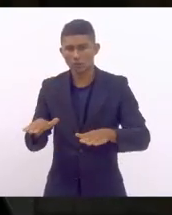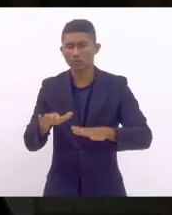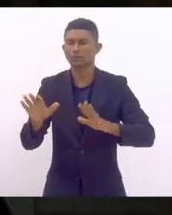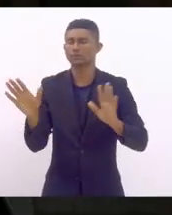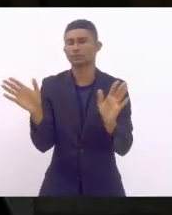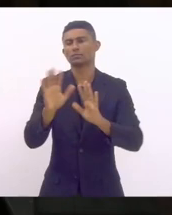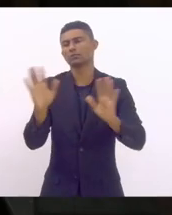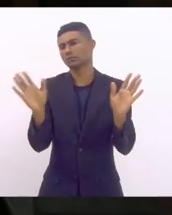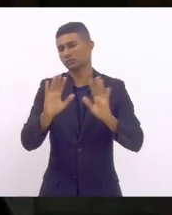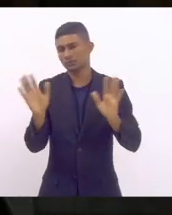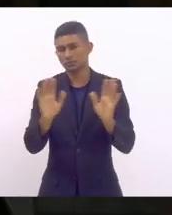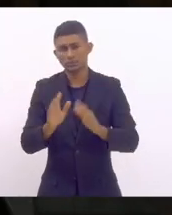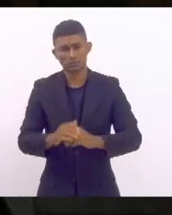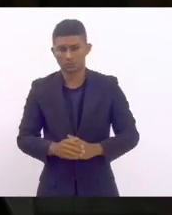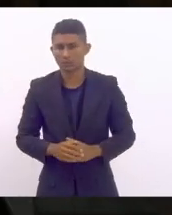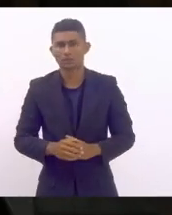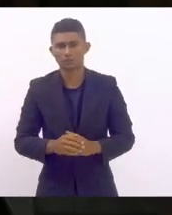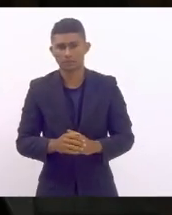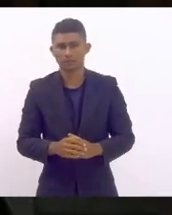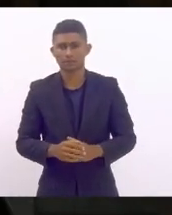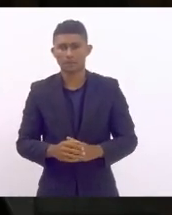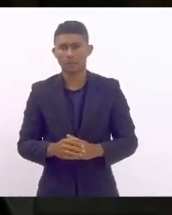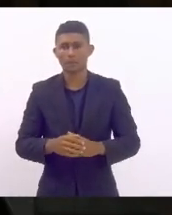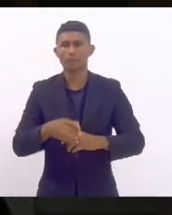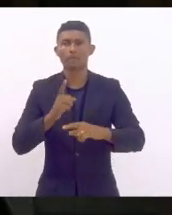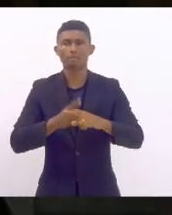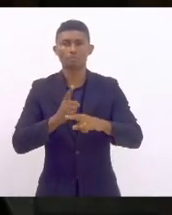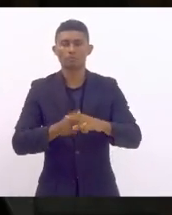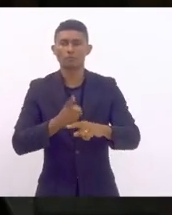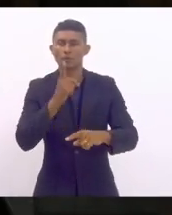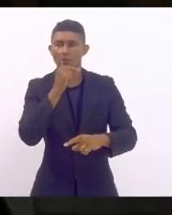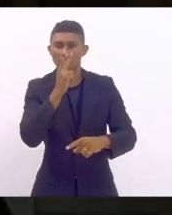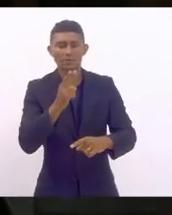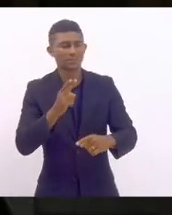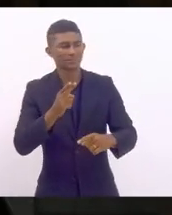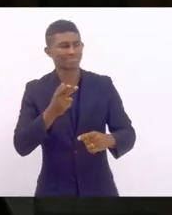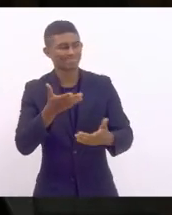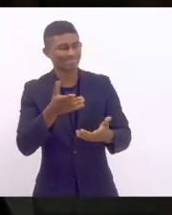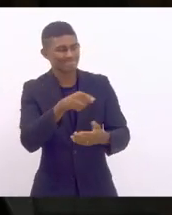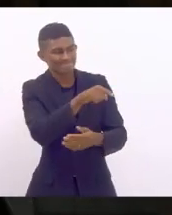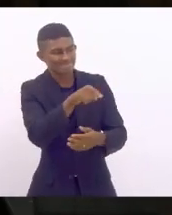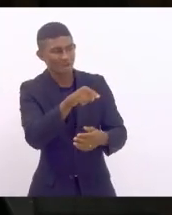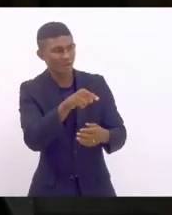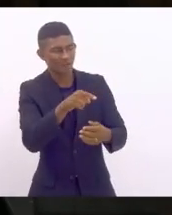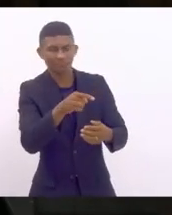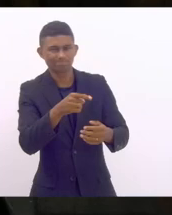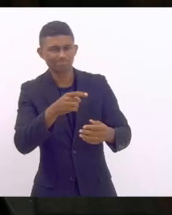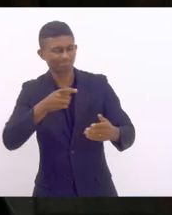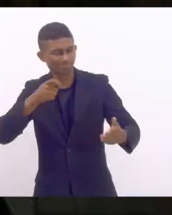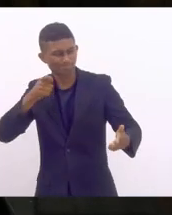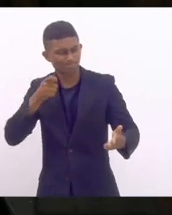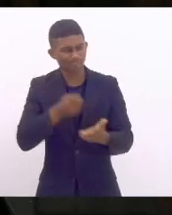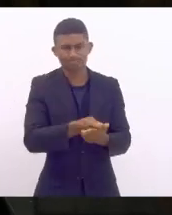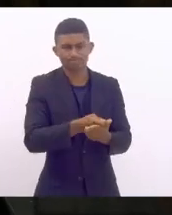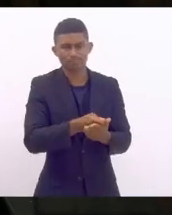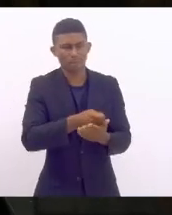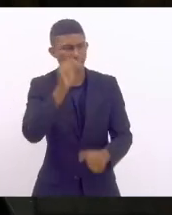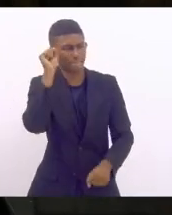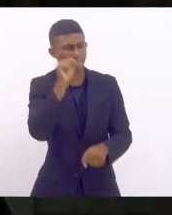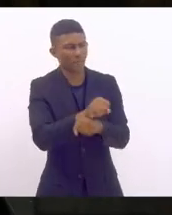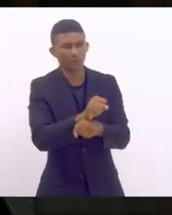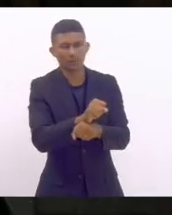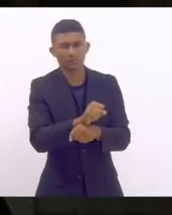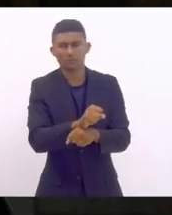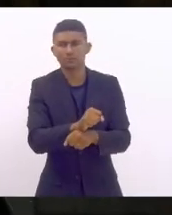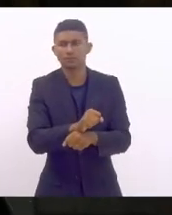apps é na verdade é pancada final é para inviabilizar o funcionamento cotidiano nesse sentido